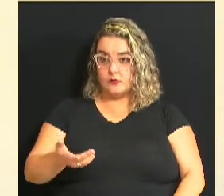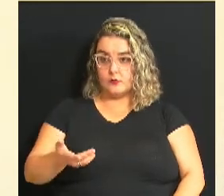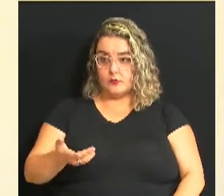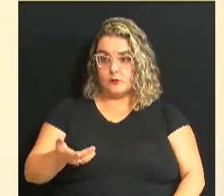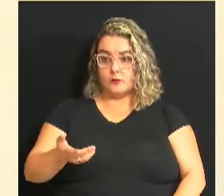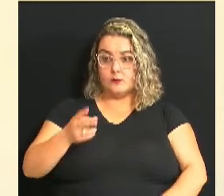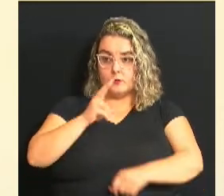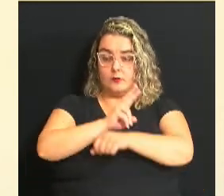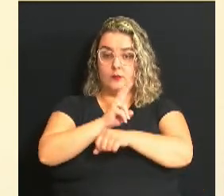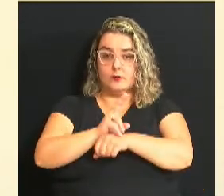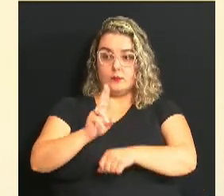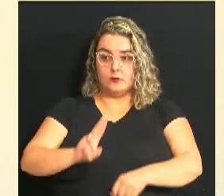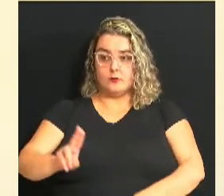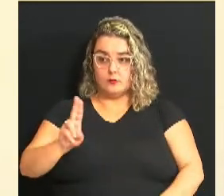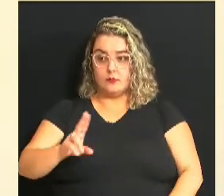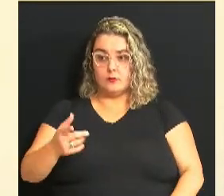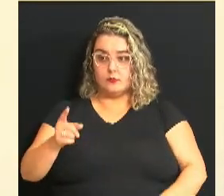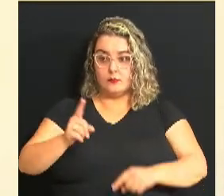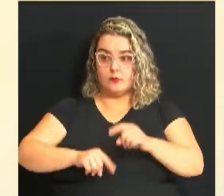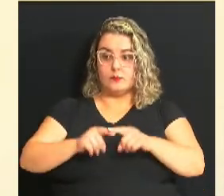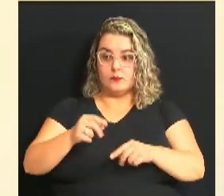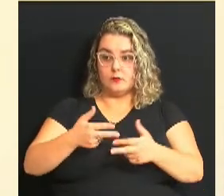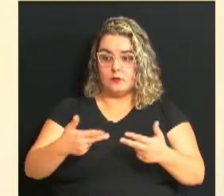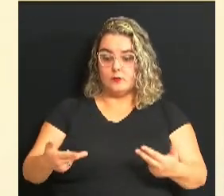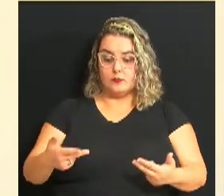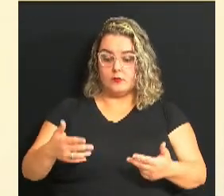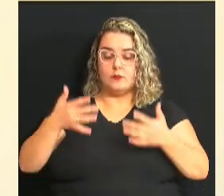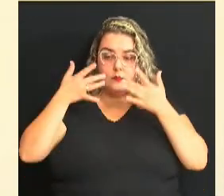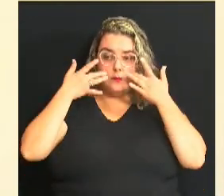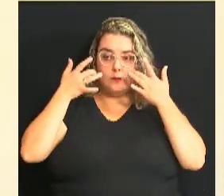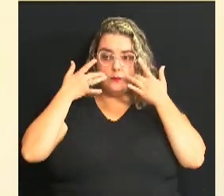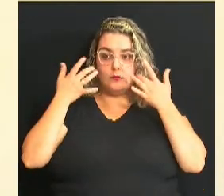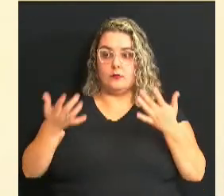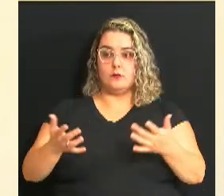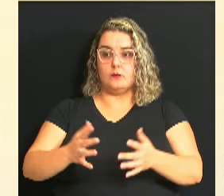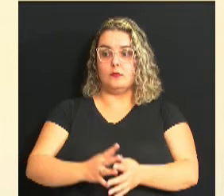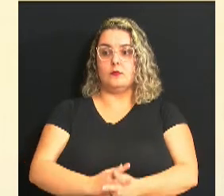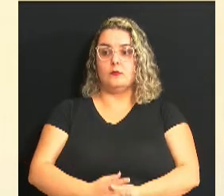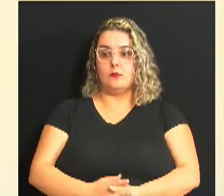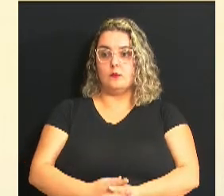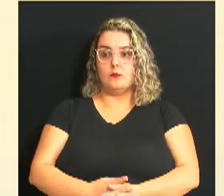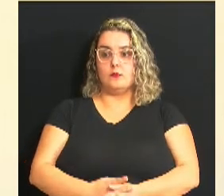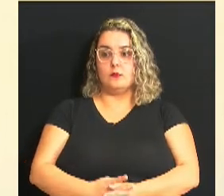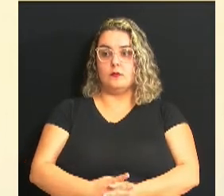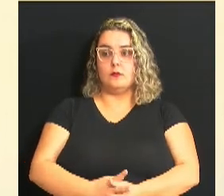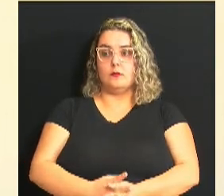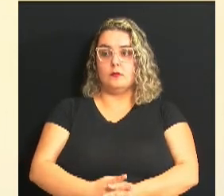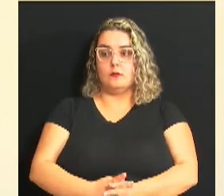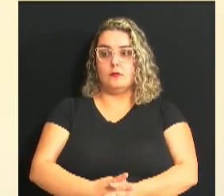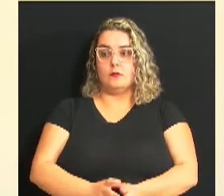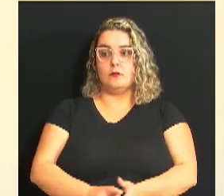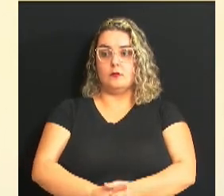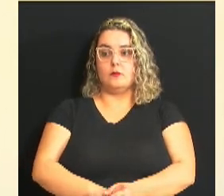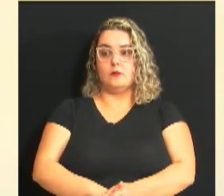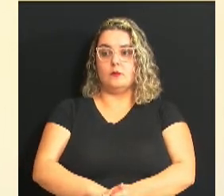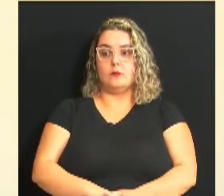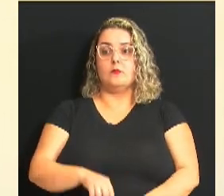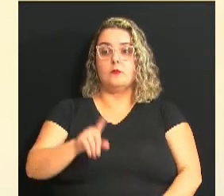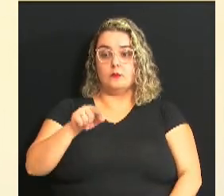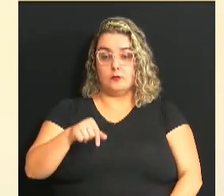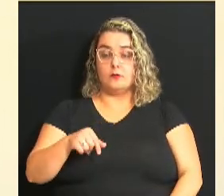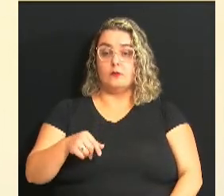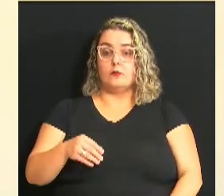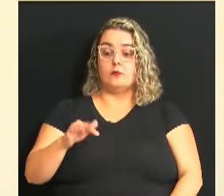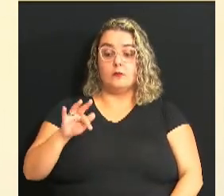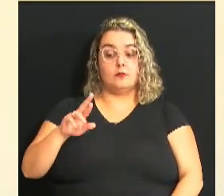e do uso de um equipamento teatral, dos teatros. E essa é uma fragilidade. A gente